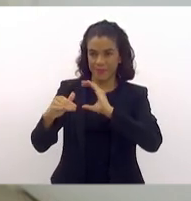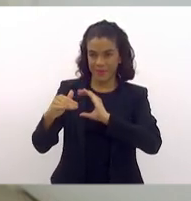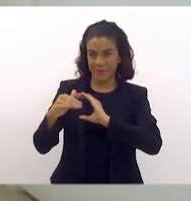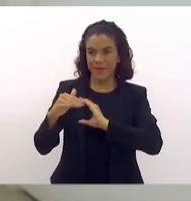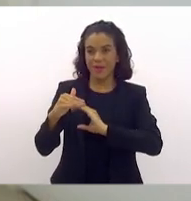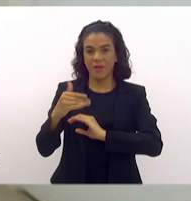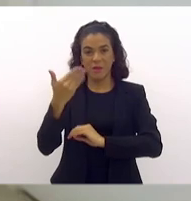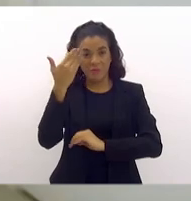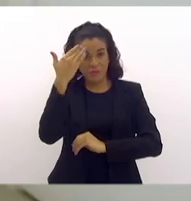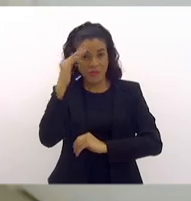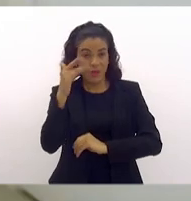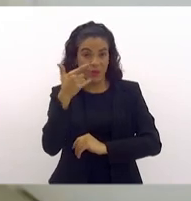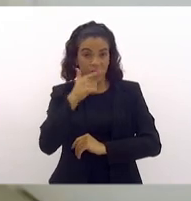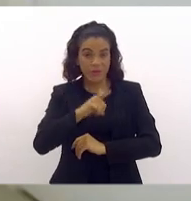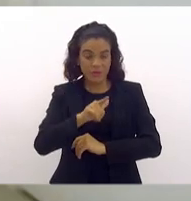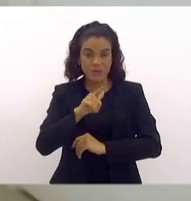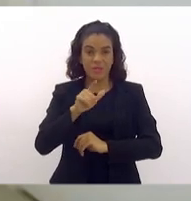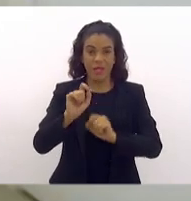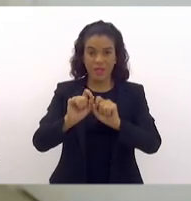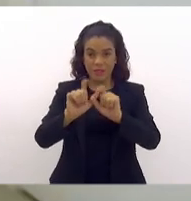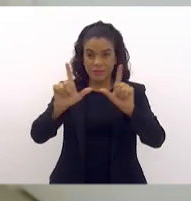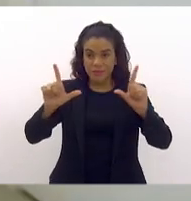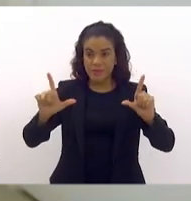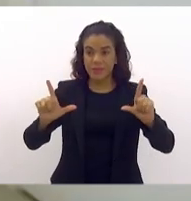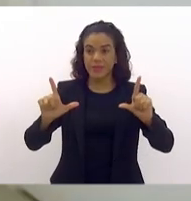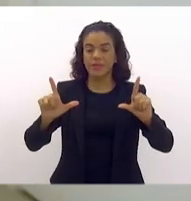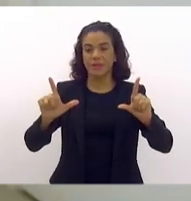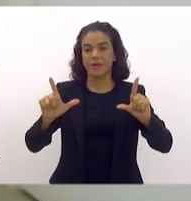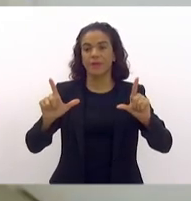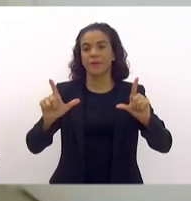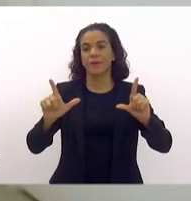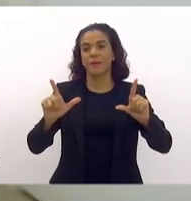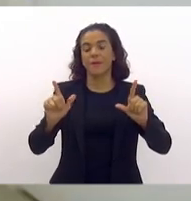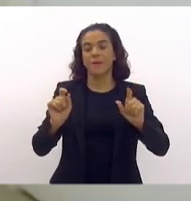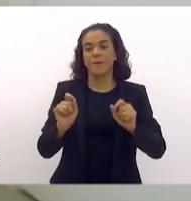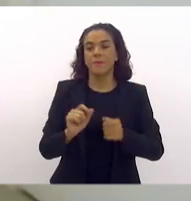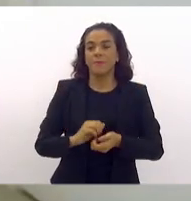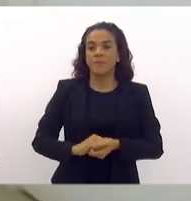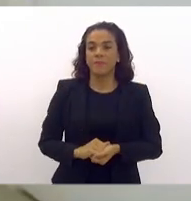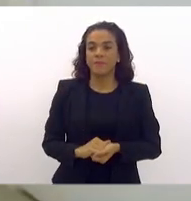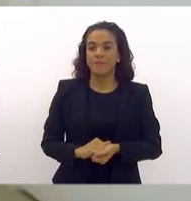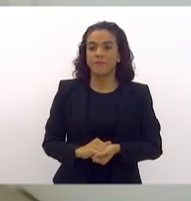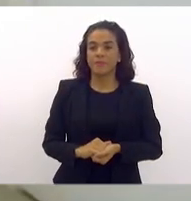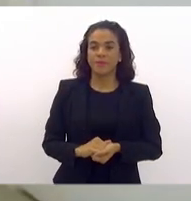pouco, não sei se vocês conseguem também ou precisam, né, para fazer a transmissão.